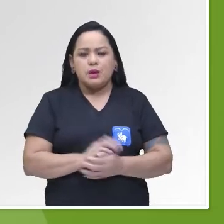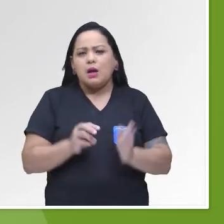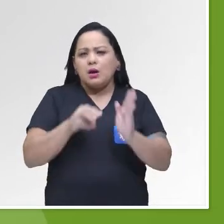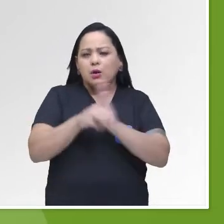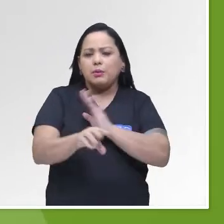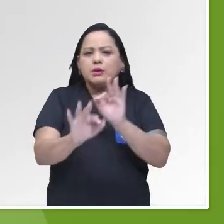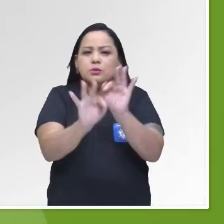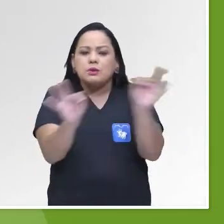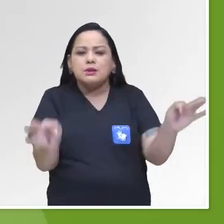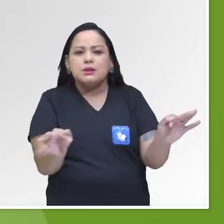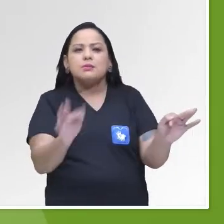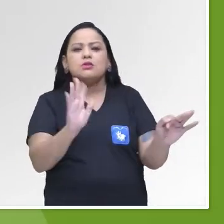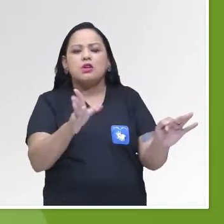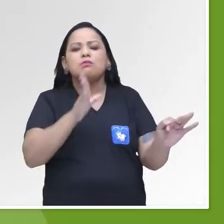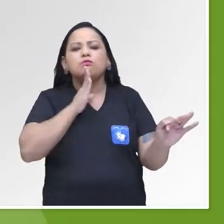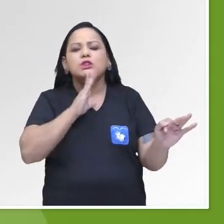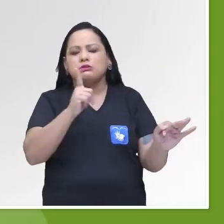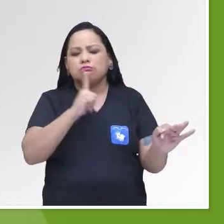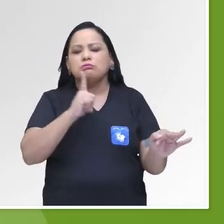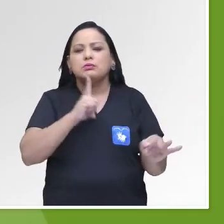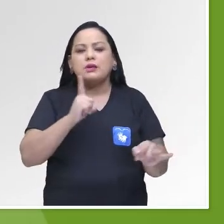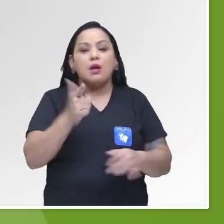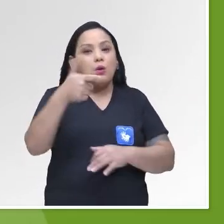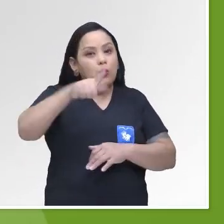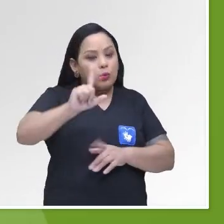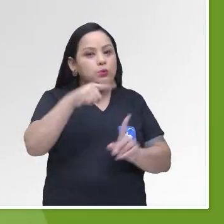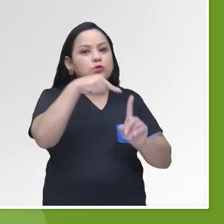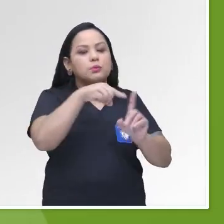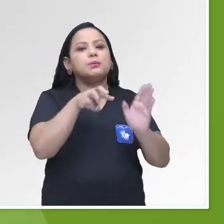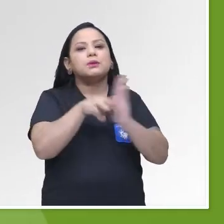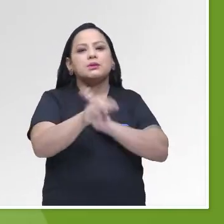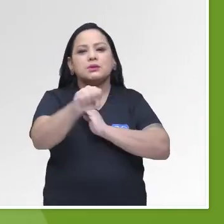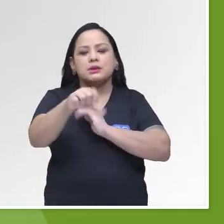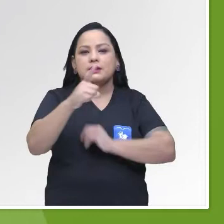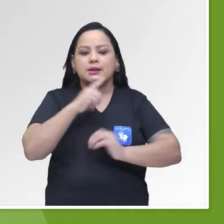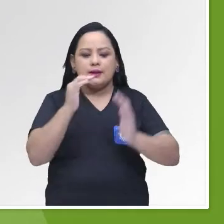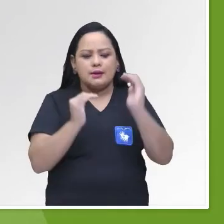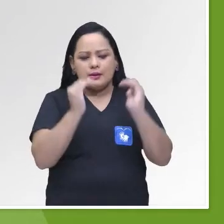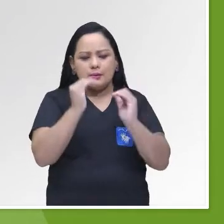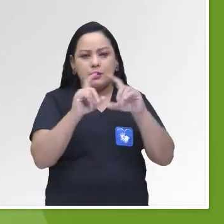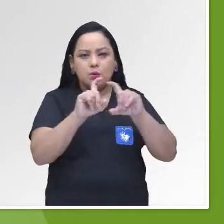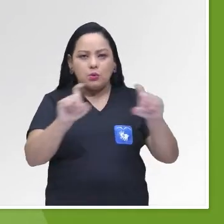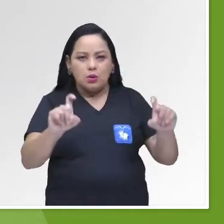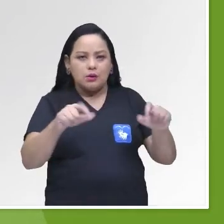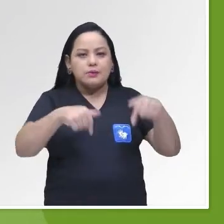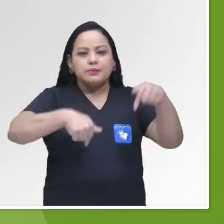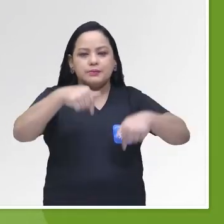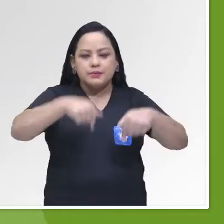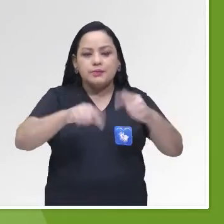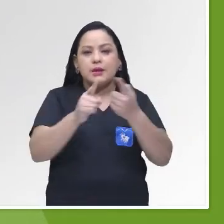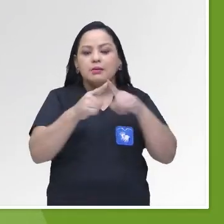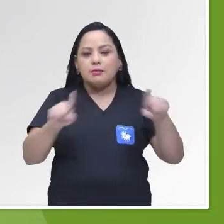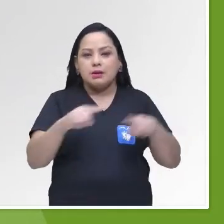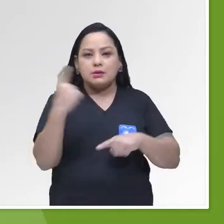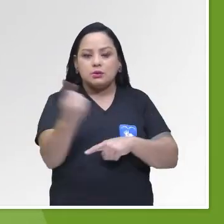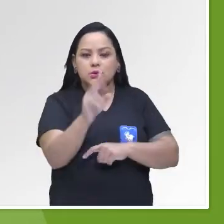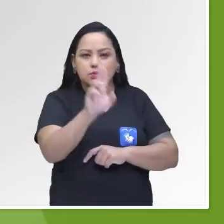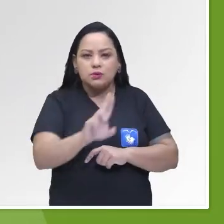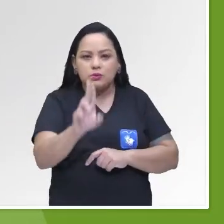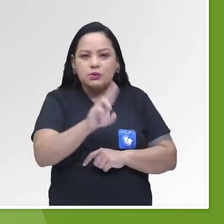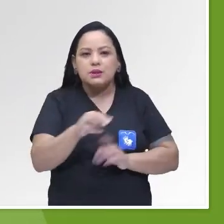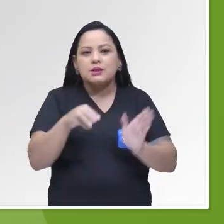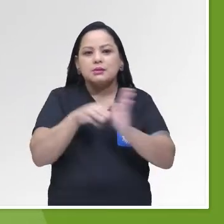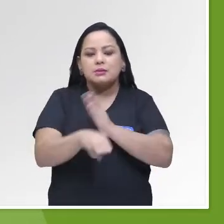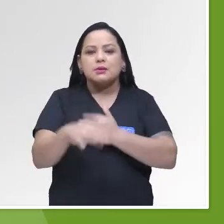mais simples que tem, tá bom, gente? Existem outros tipos de métodos para balancear uma equação química, mas nós vamos usar esse